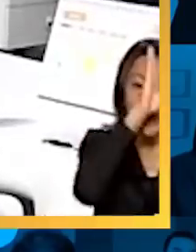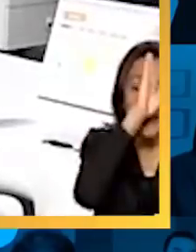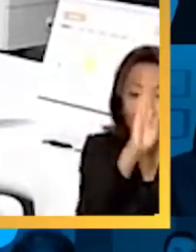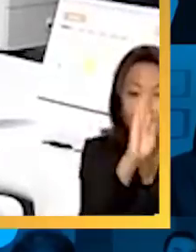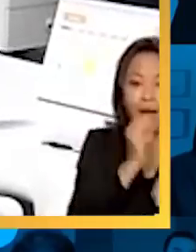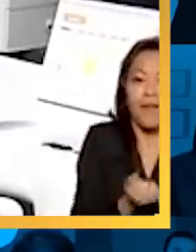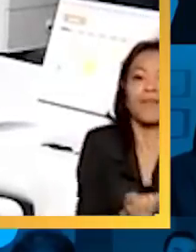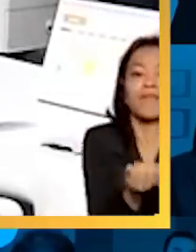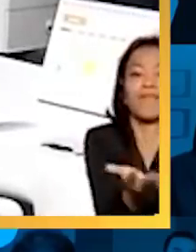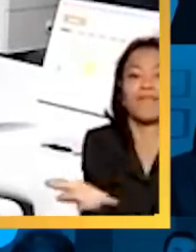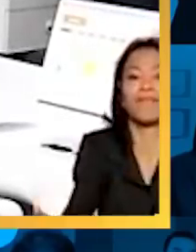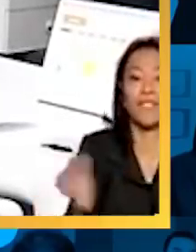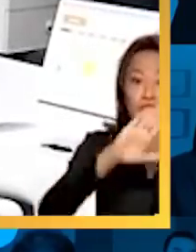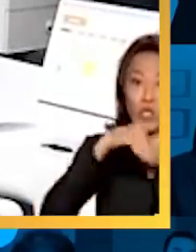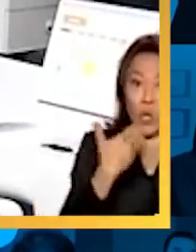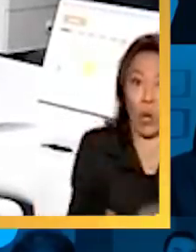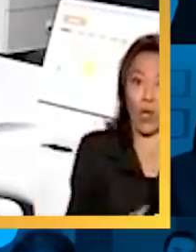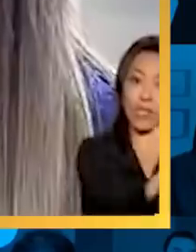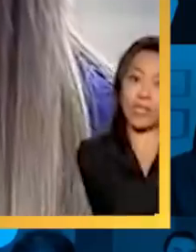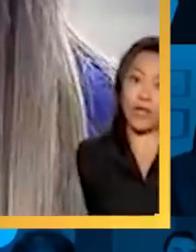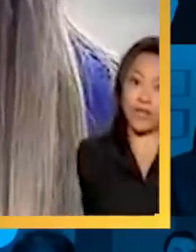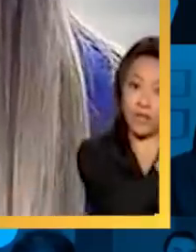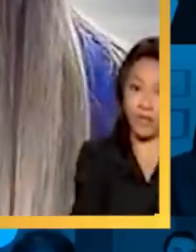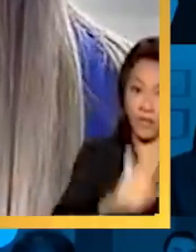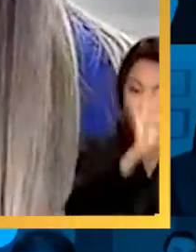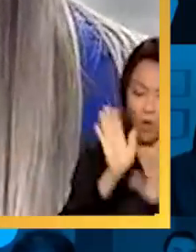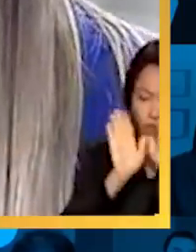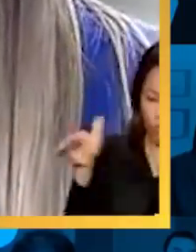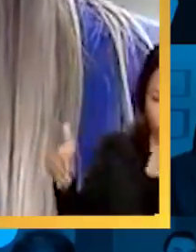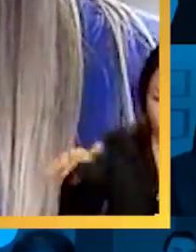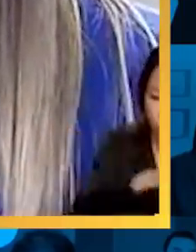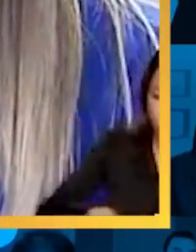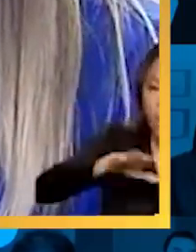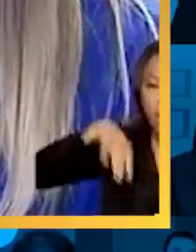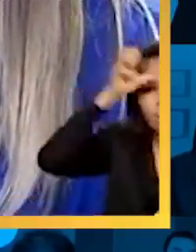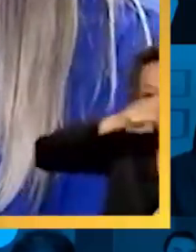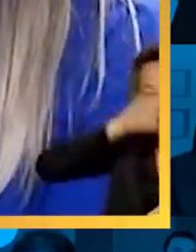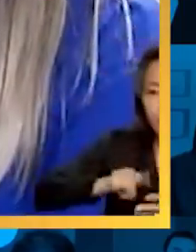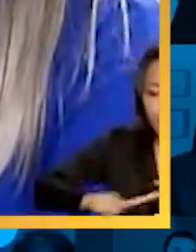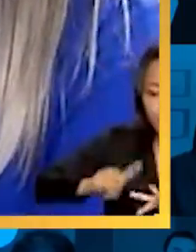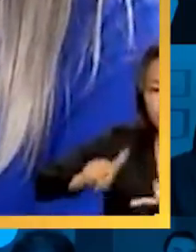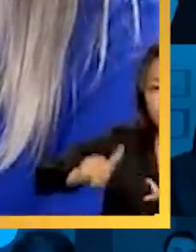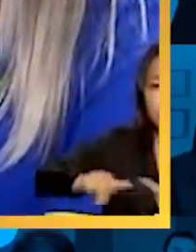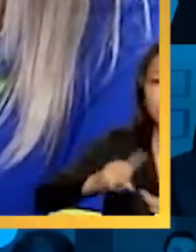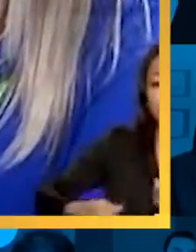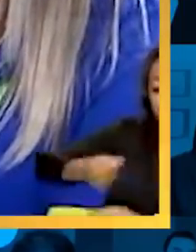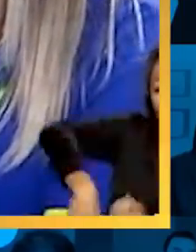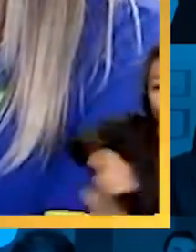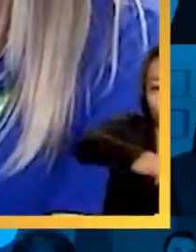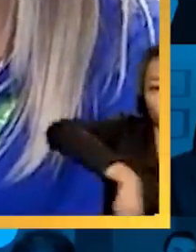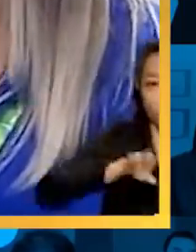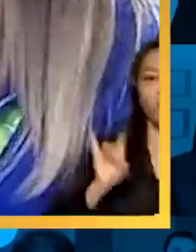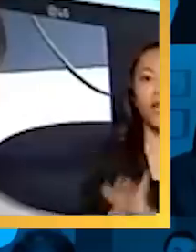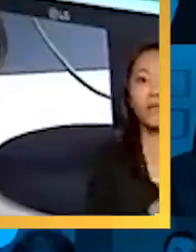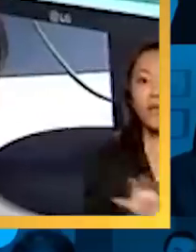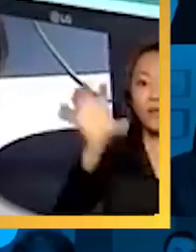e oferecidos por escolas técnicas federais. O foco será o aprendizado das principais atividades econômicas de cada